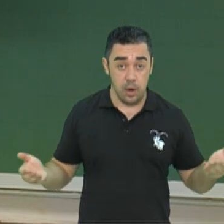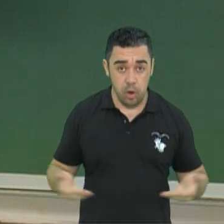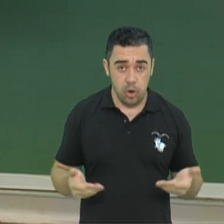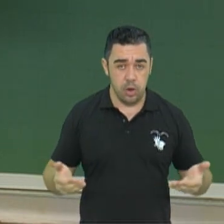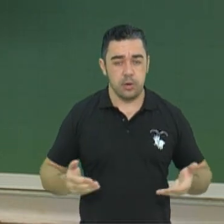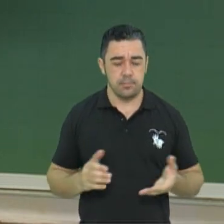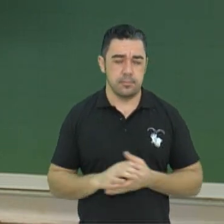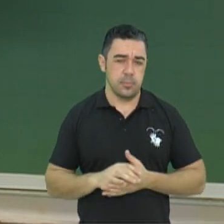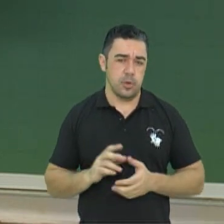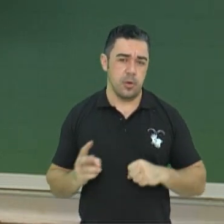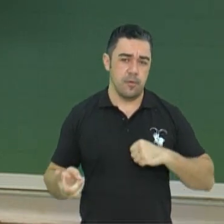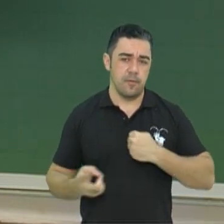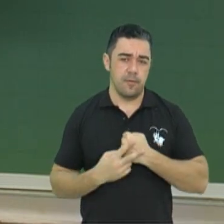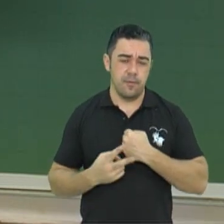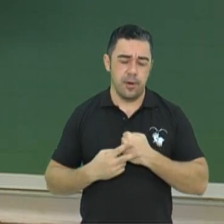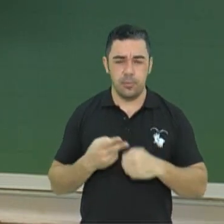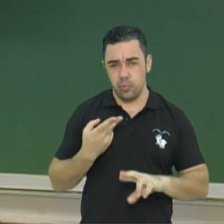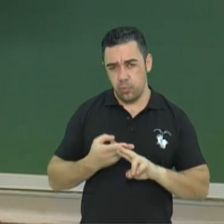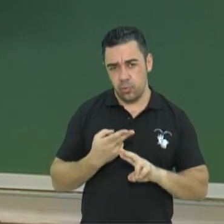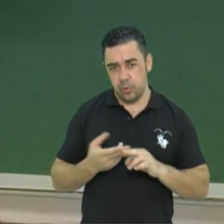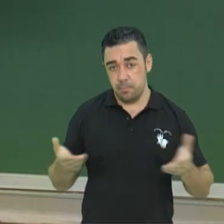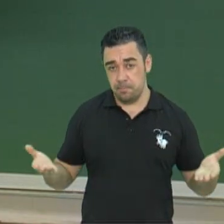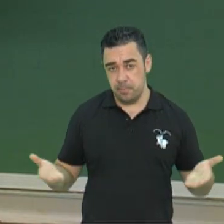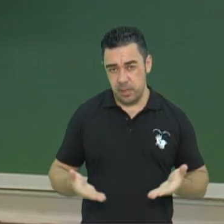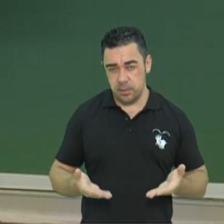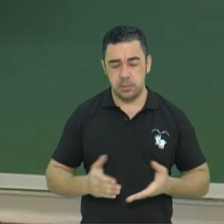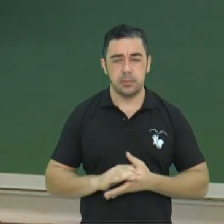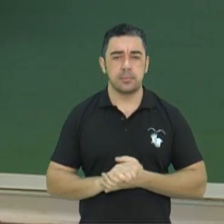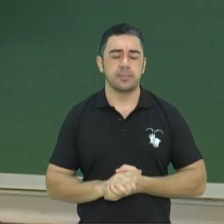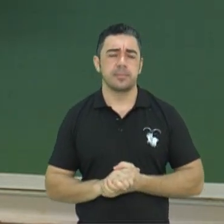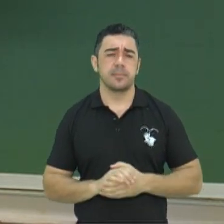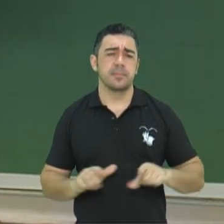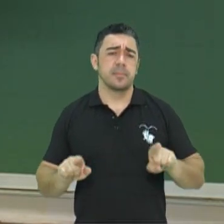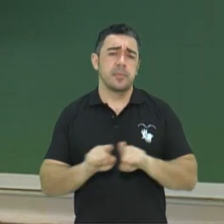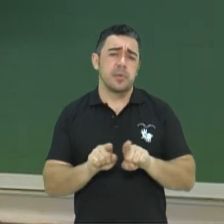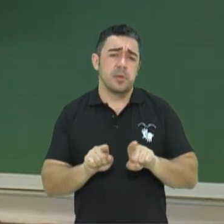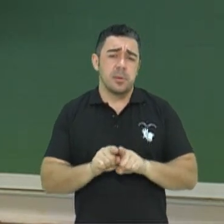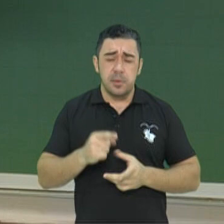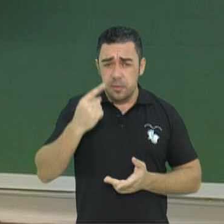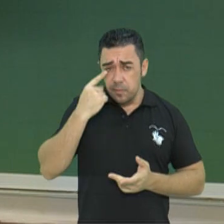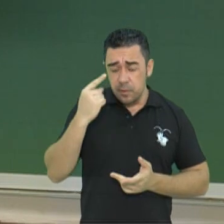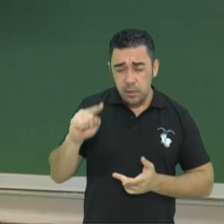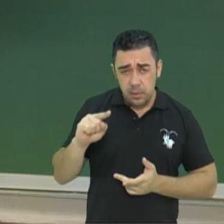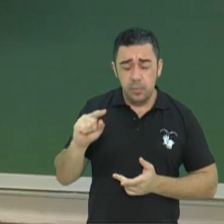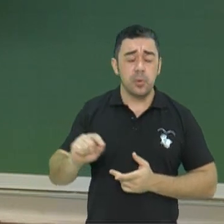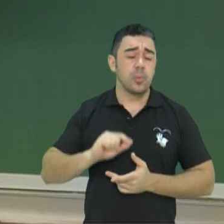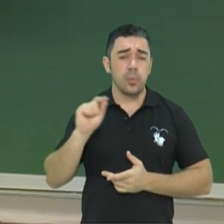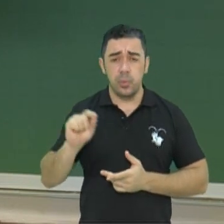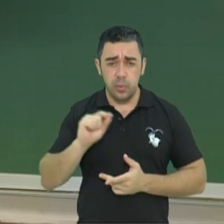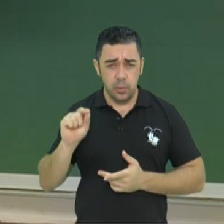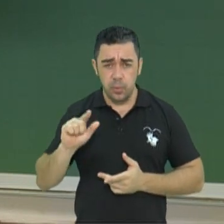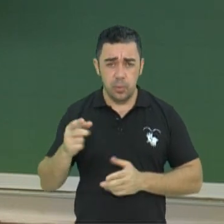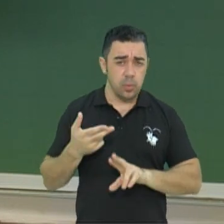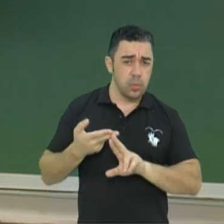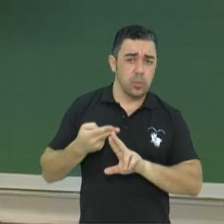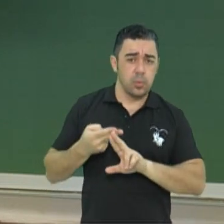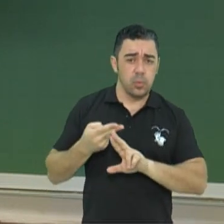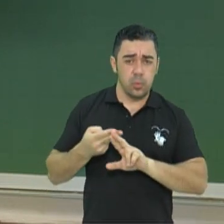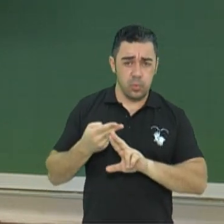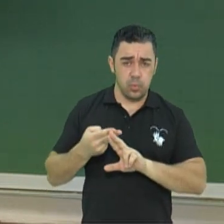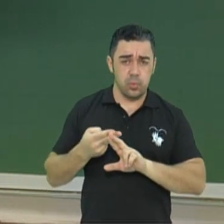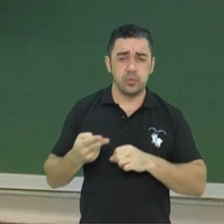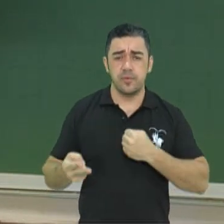esse verbo sendo utilizado no presente. E também nós abordamos, em relação ao uso desses